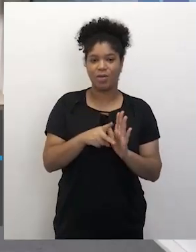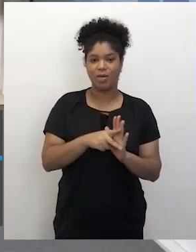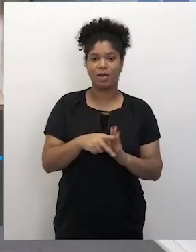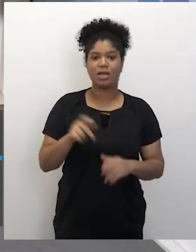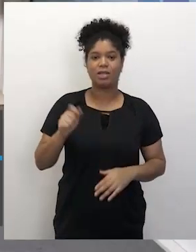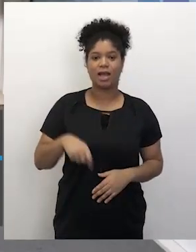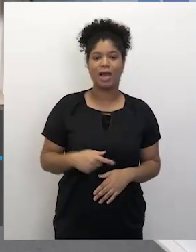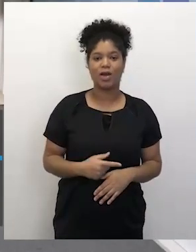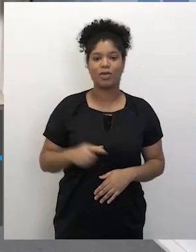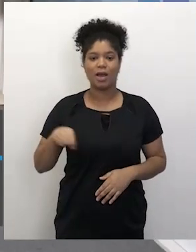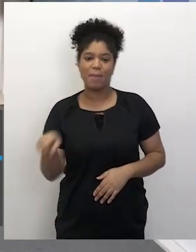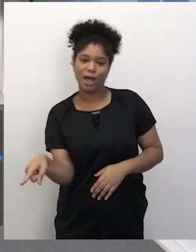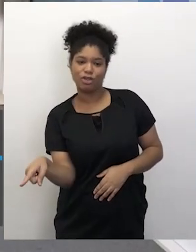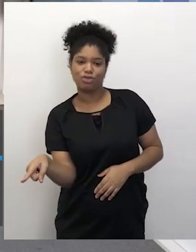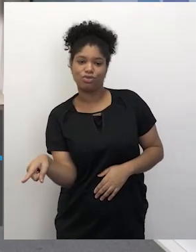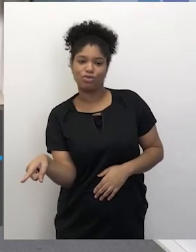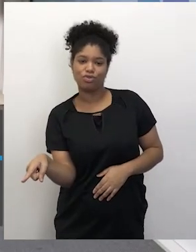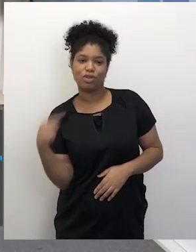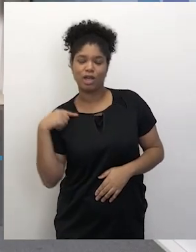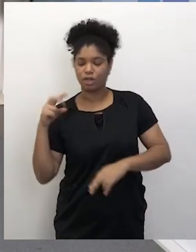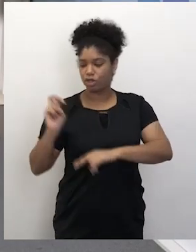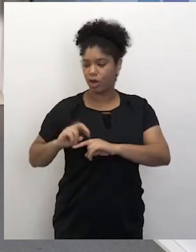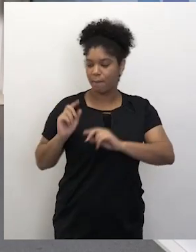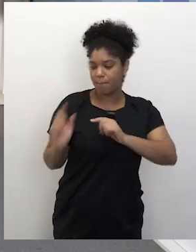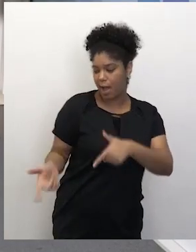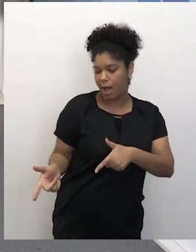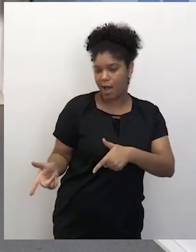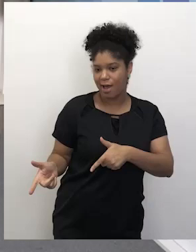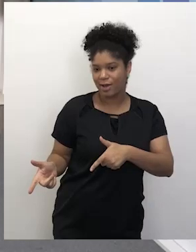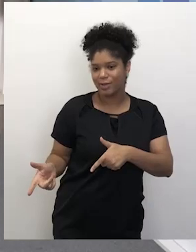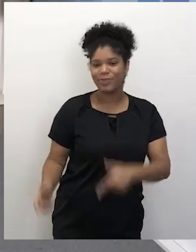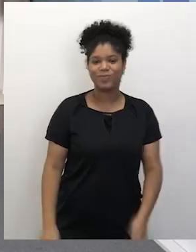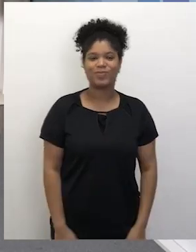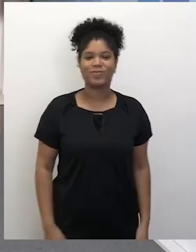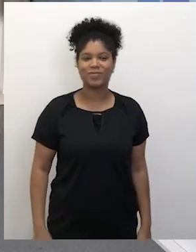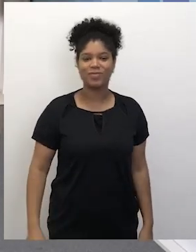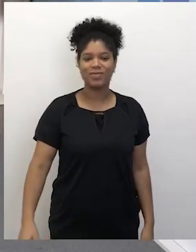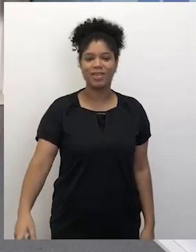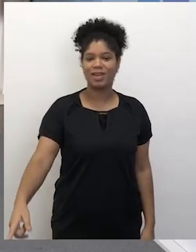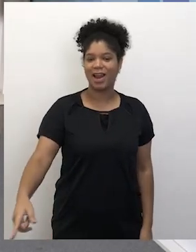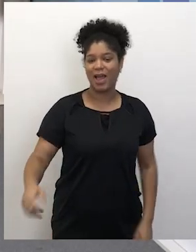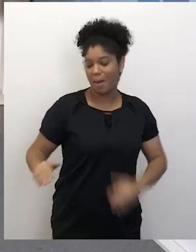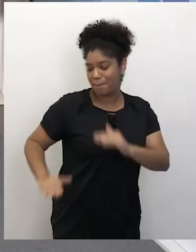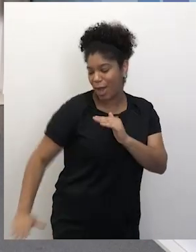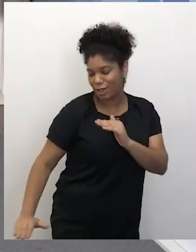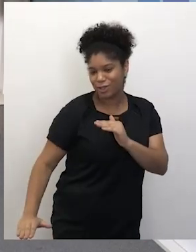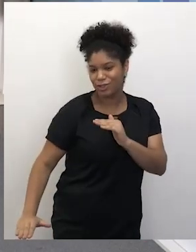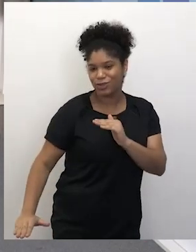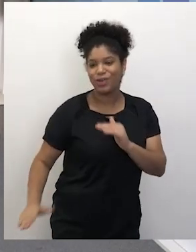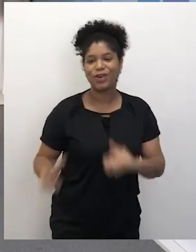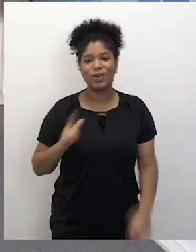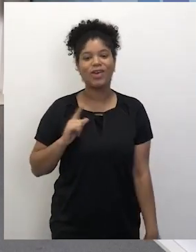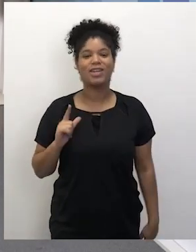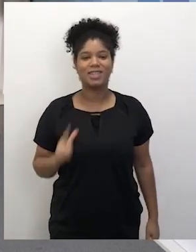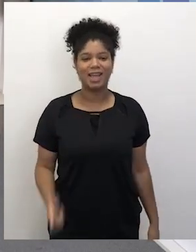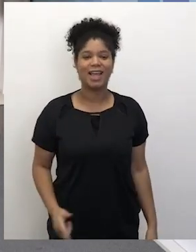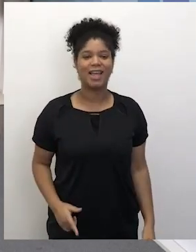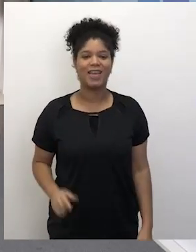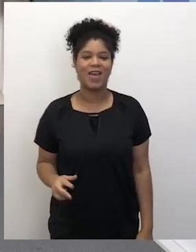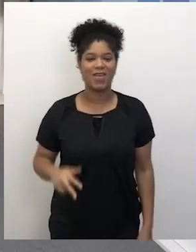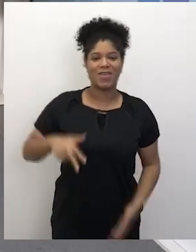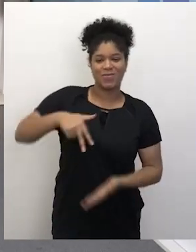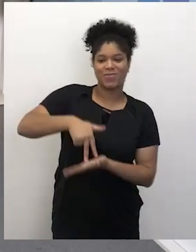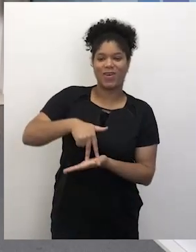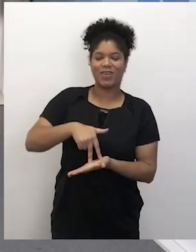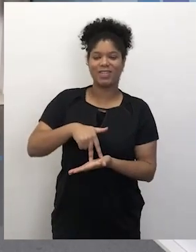olhar para ela e apontar. Tô no chão, você manda pro chão. Pronto. E aí ela tá lá no nível baixo. A gente volta falando